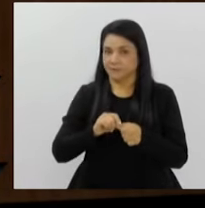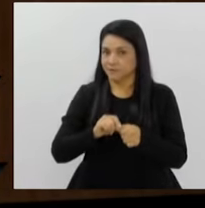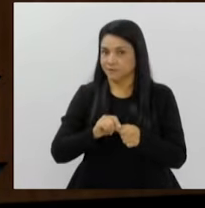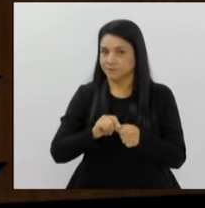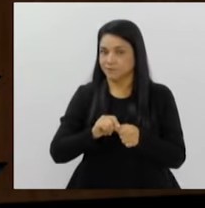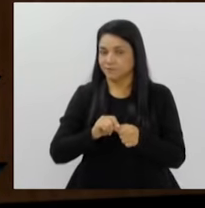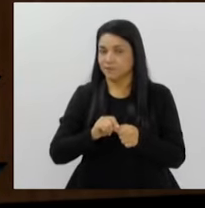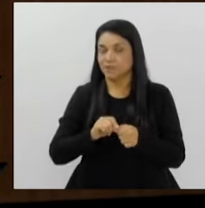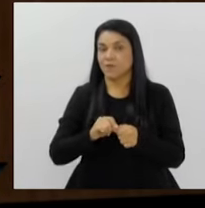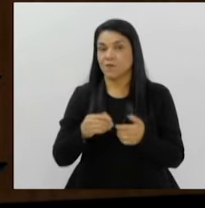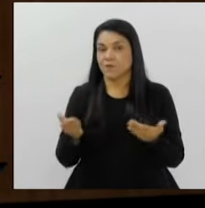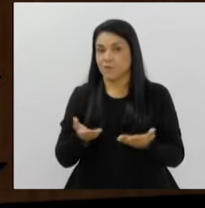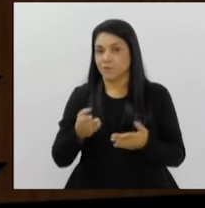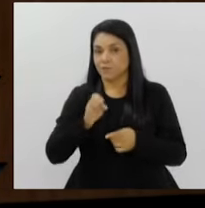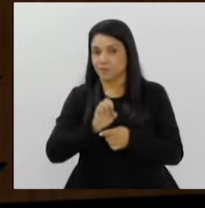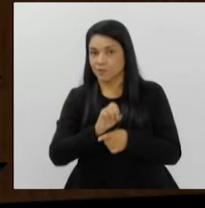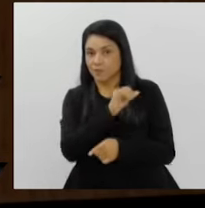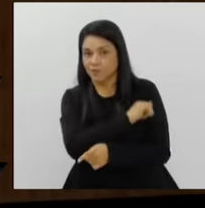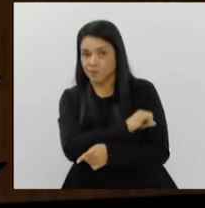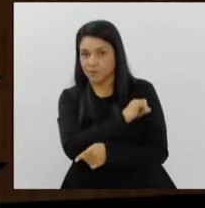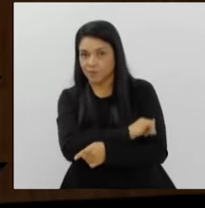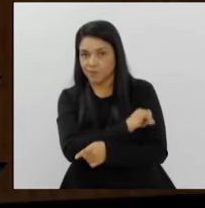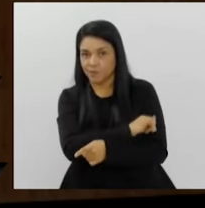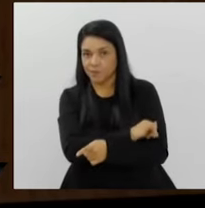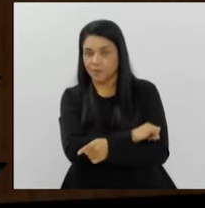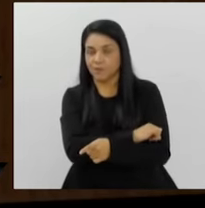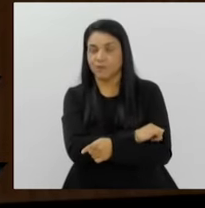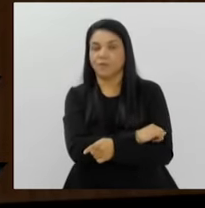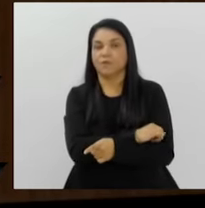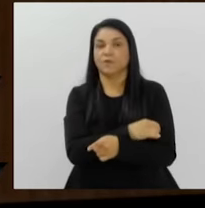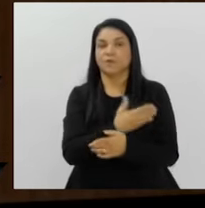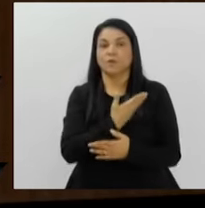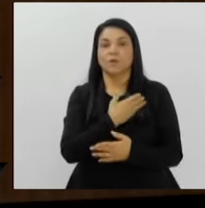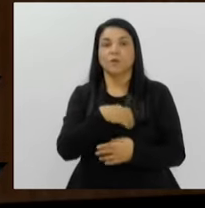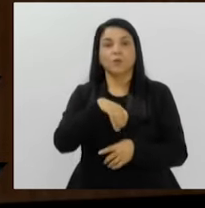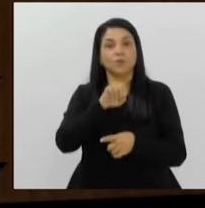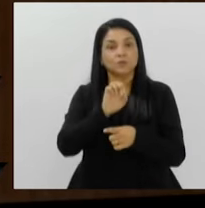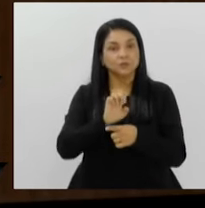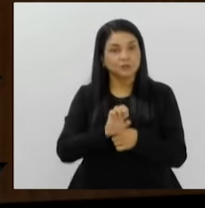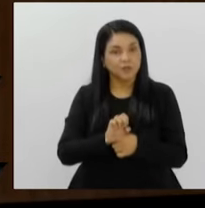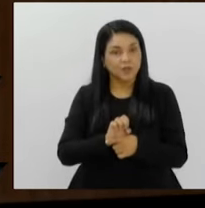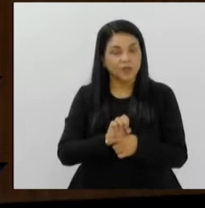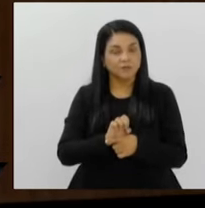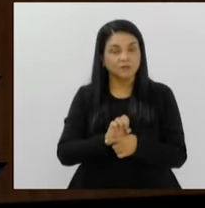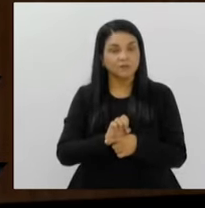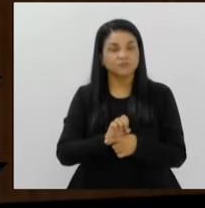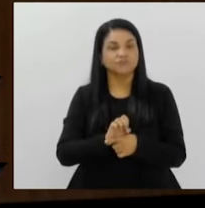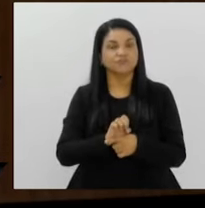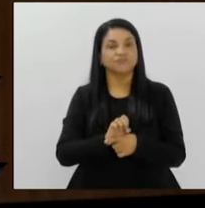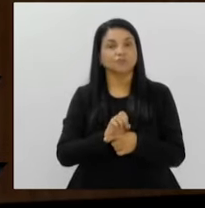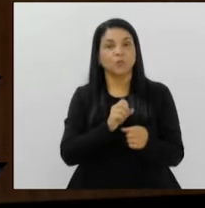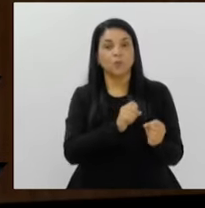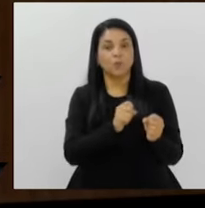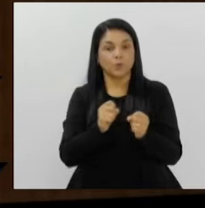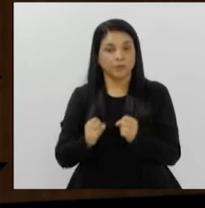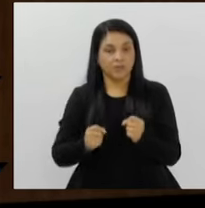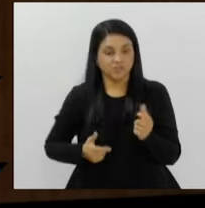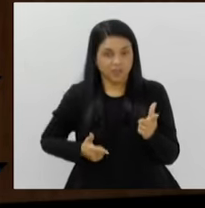Hoje o Estado, diante disso tudo, do poder bélico dos traficantes e